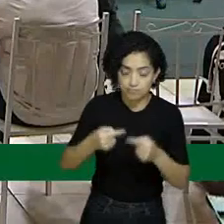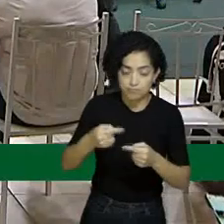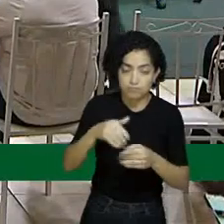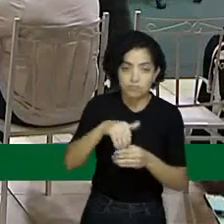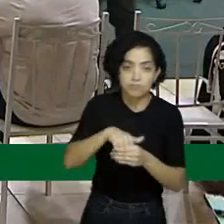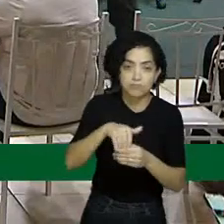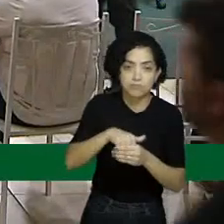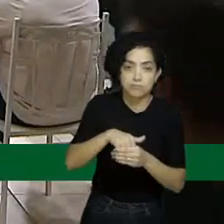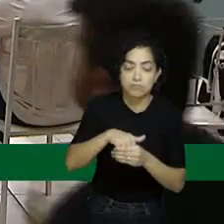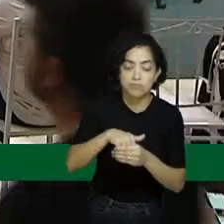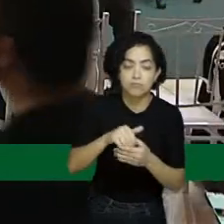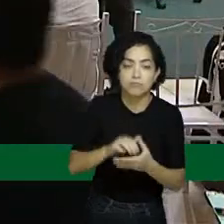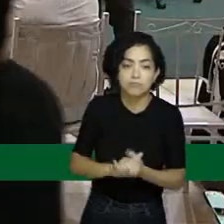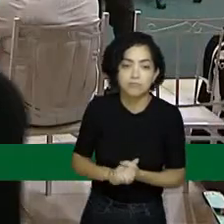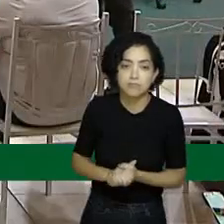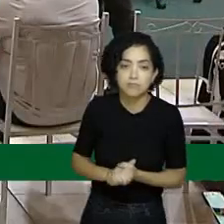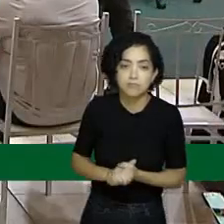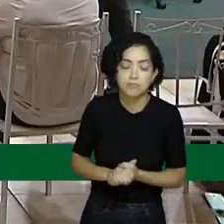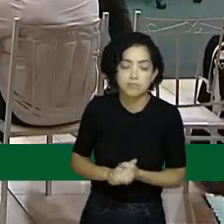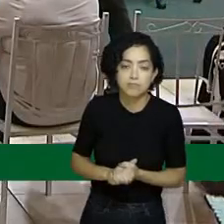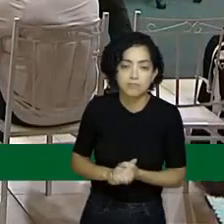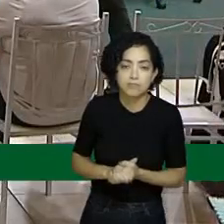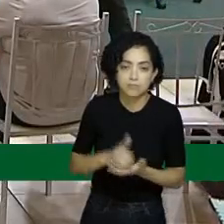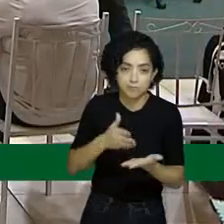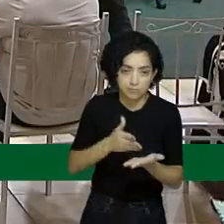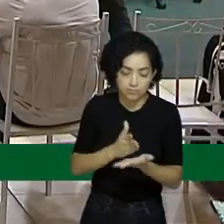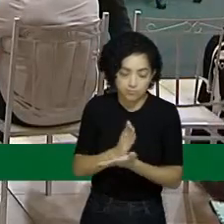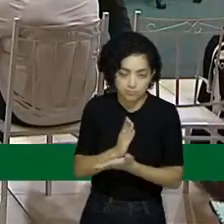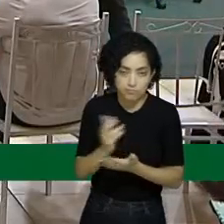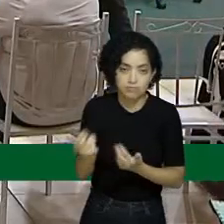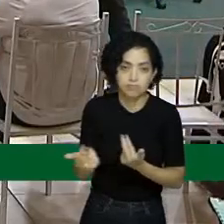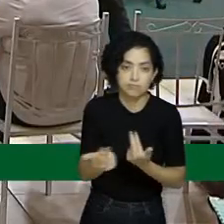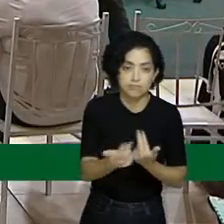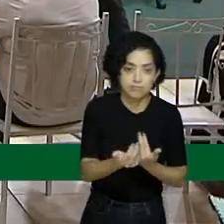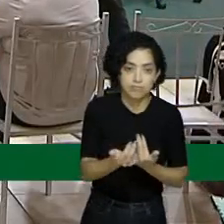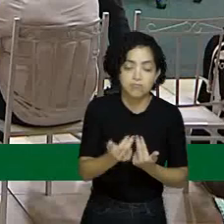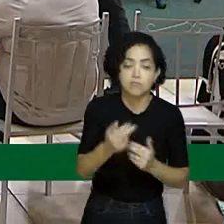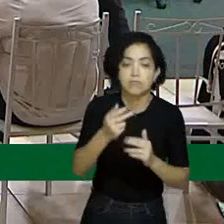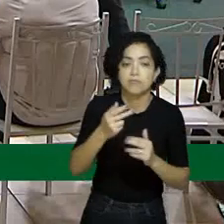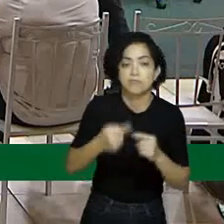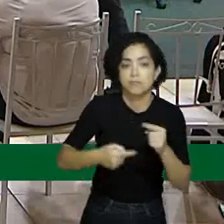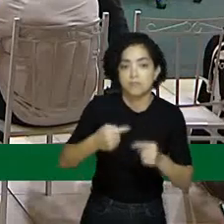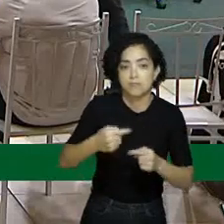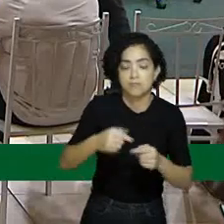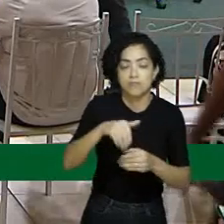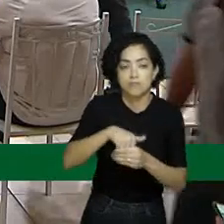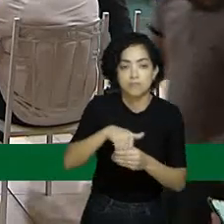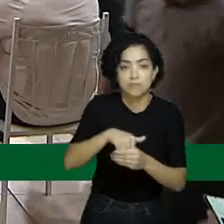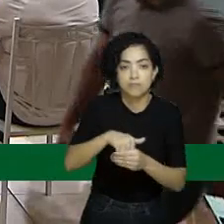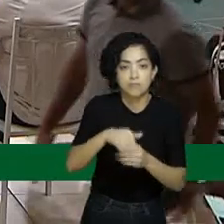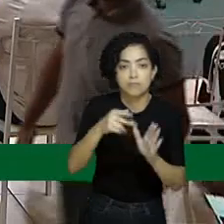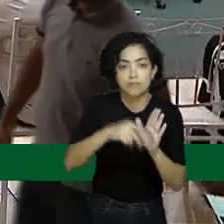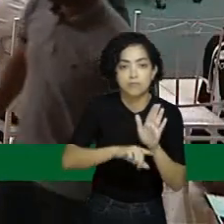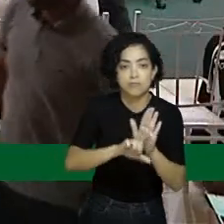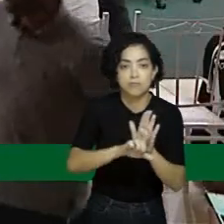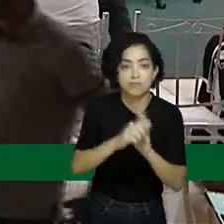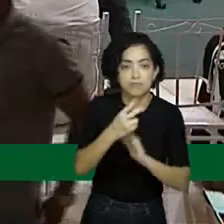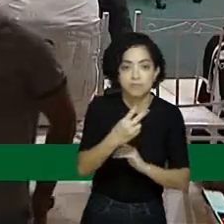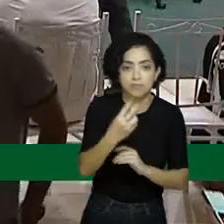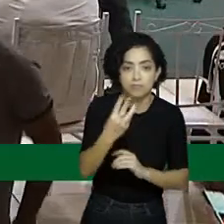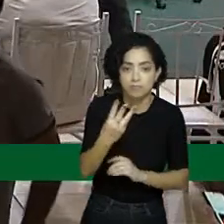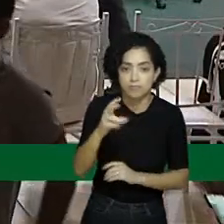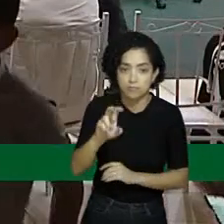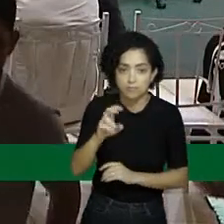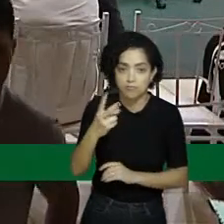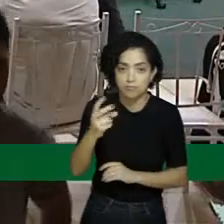que aprovam permaneçam como se encontram. Aprovado por unanimidade. Discussão e votação em turno único do projeto de lei 235/2024,